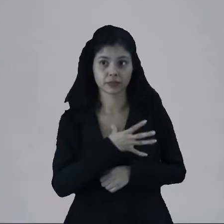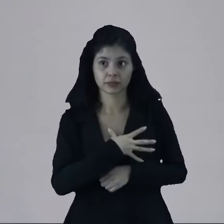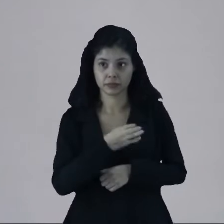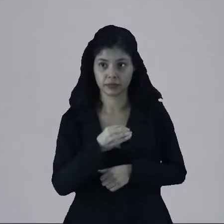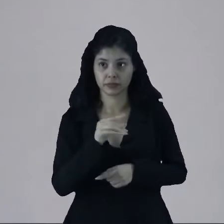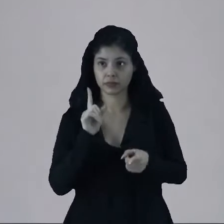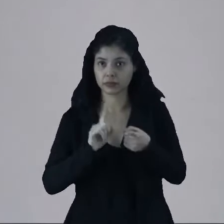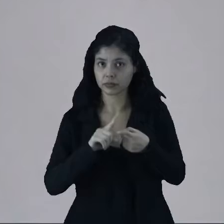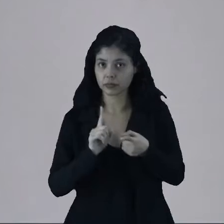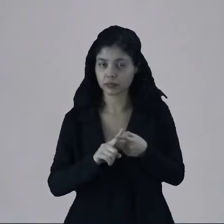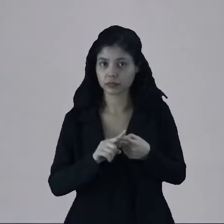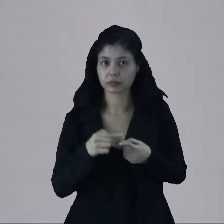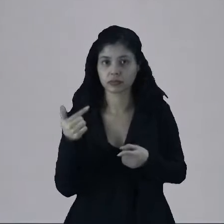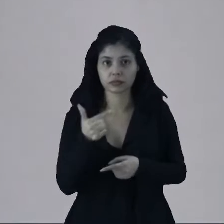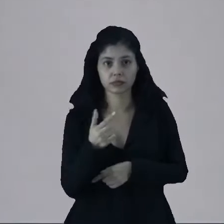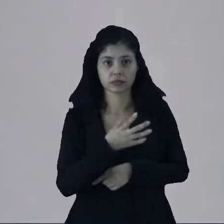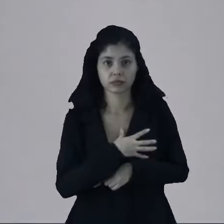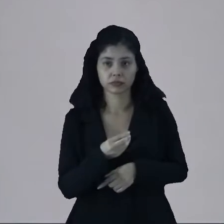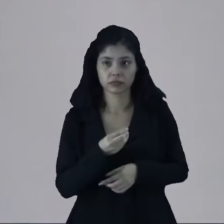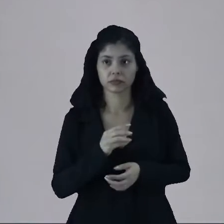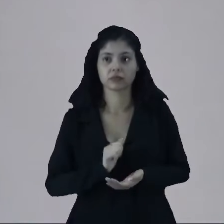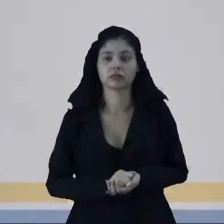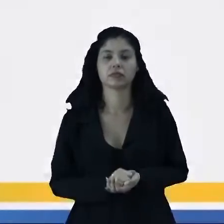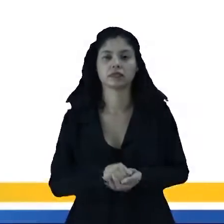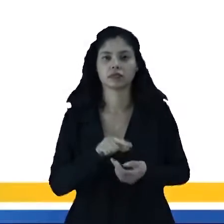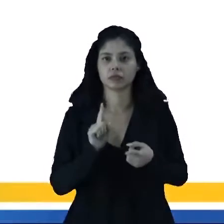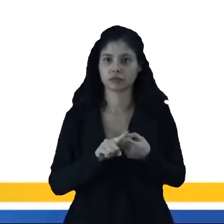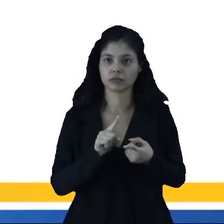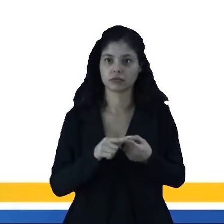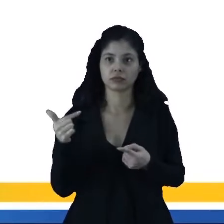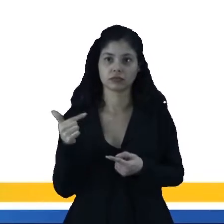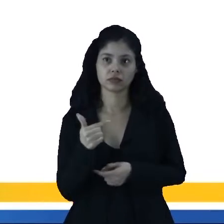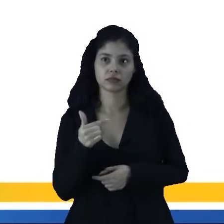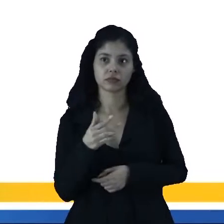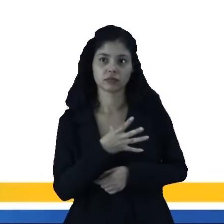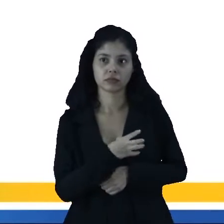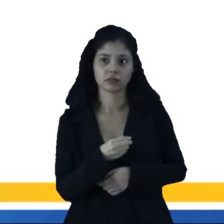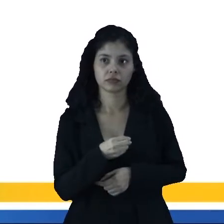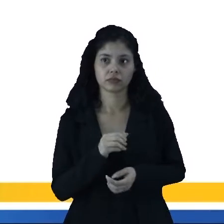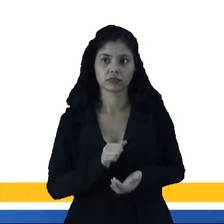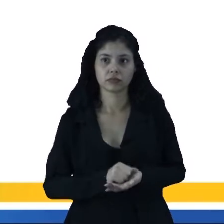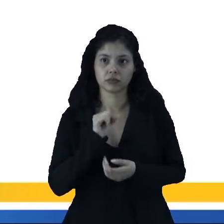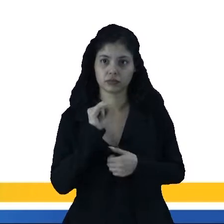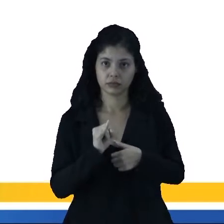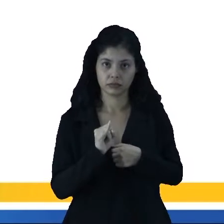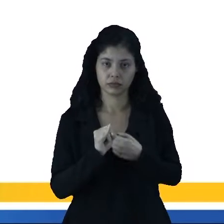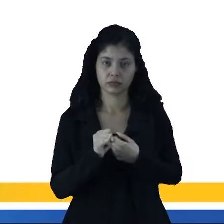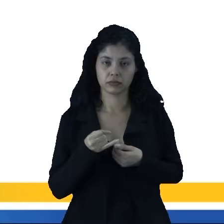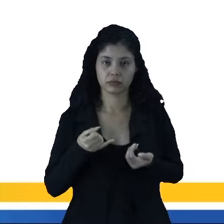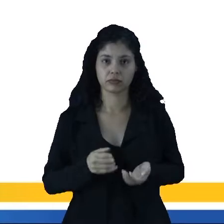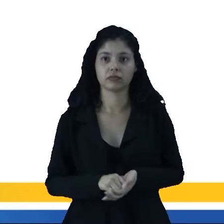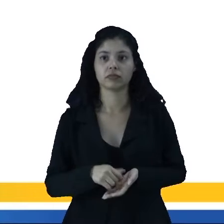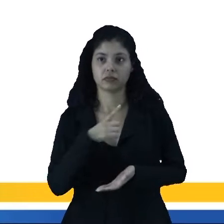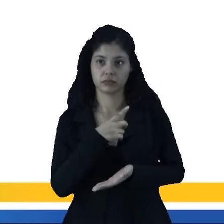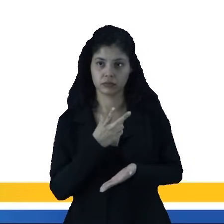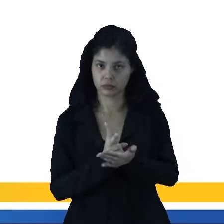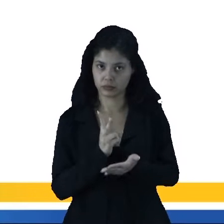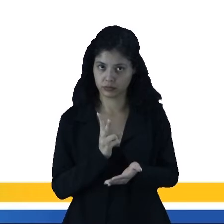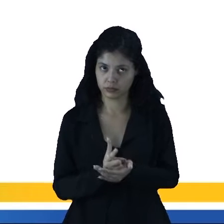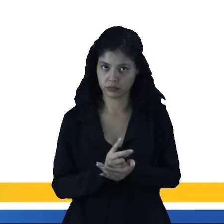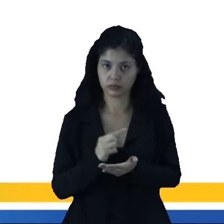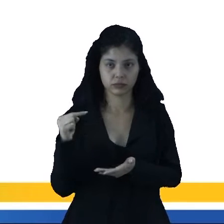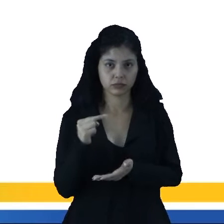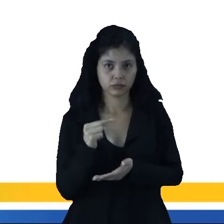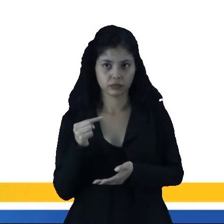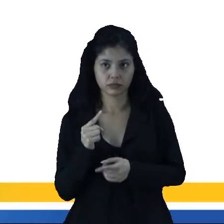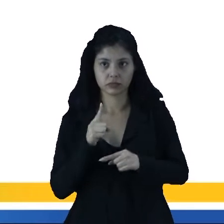filho. Por que o problema é no segundo filho? Porque no segundo filho, se esse filho ainda vier com essa mesma